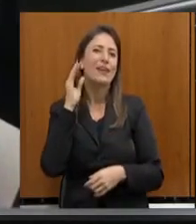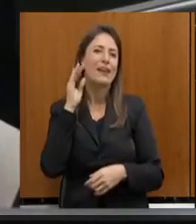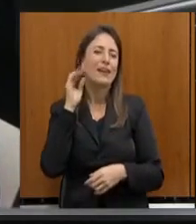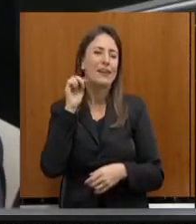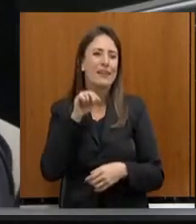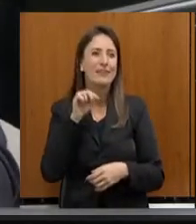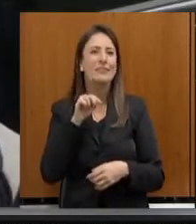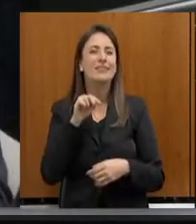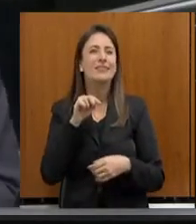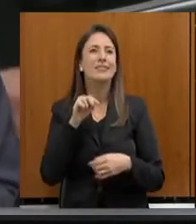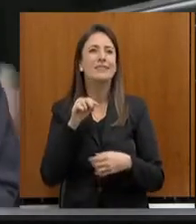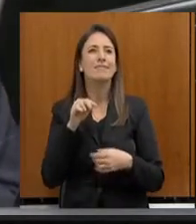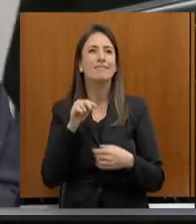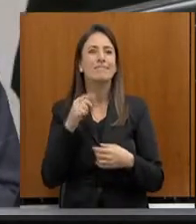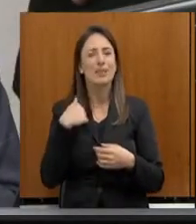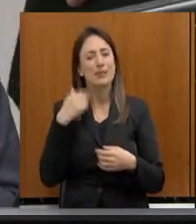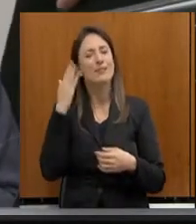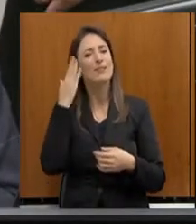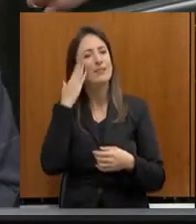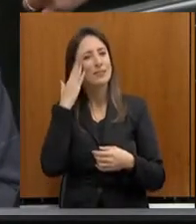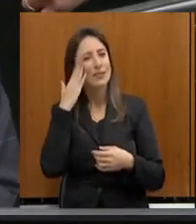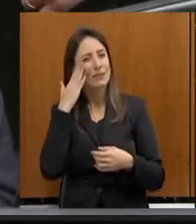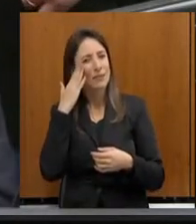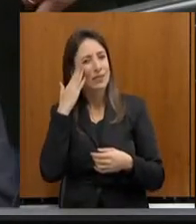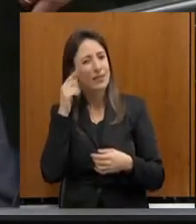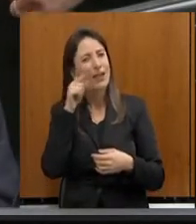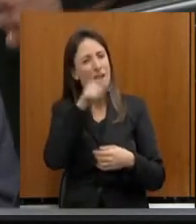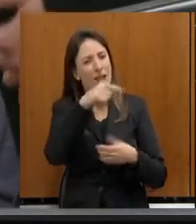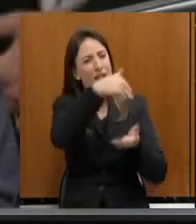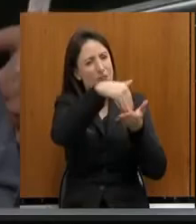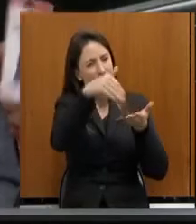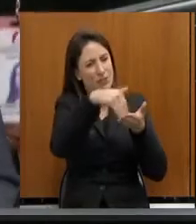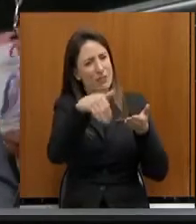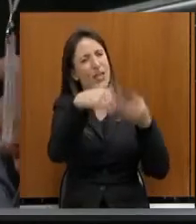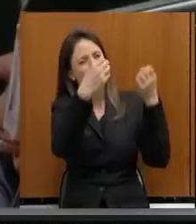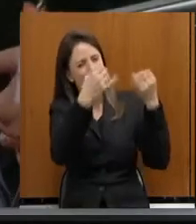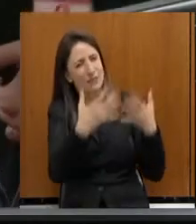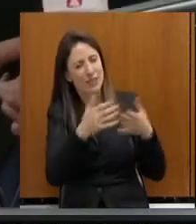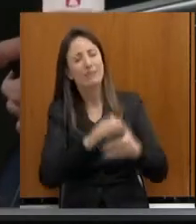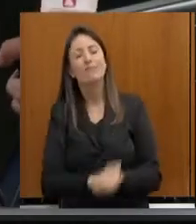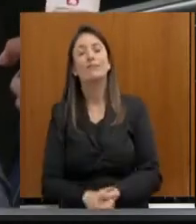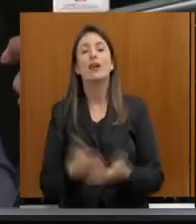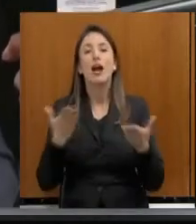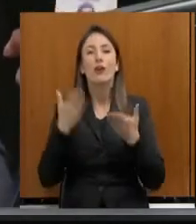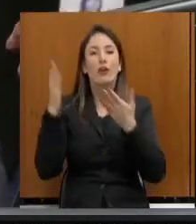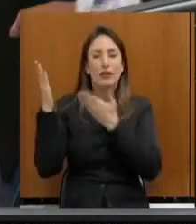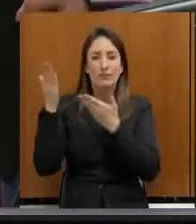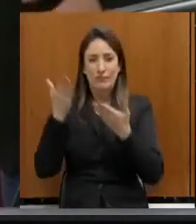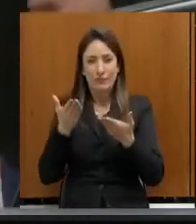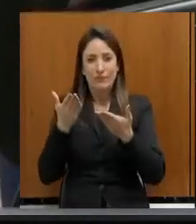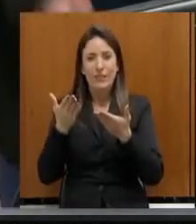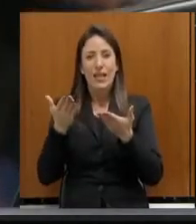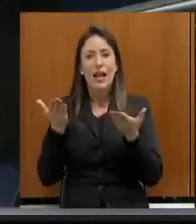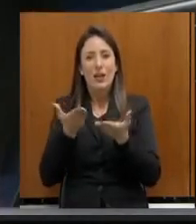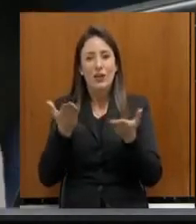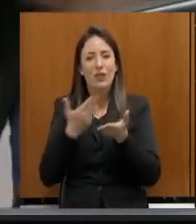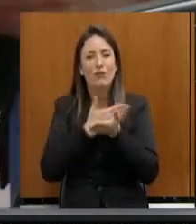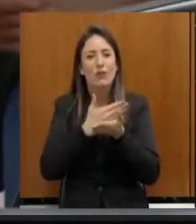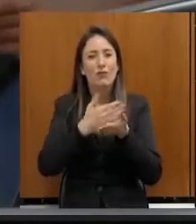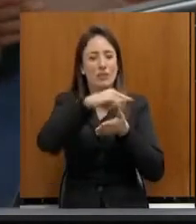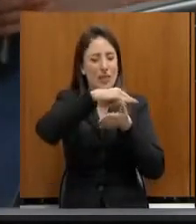é a colocação da secretaria eu passo agora a leitura dos requerimentos